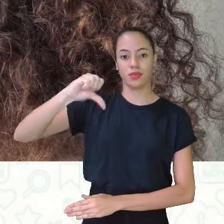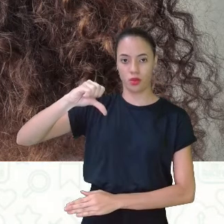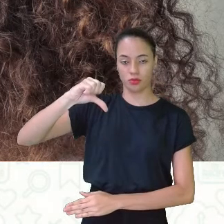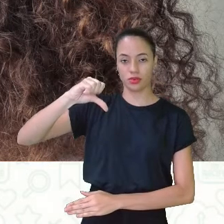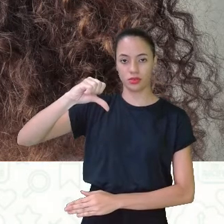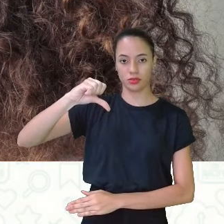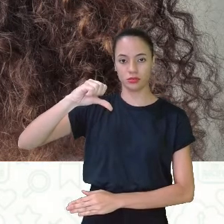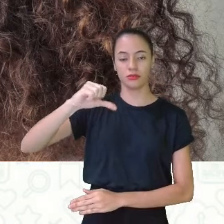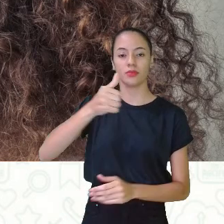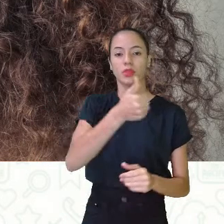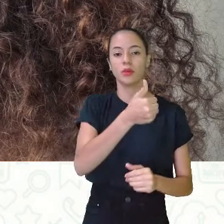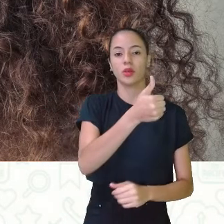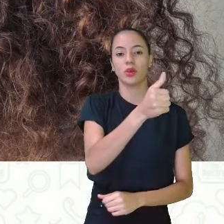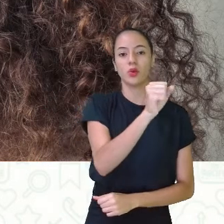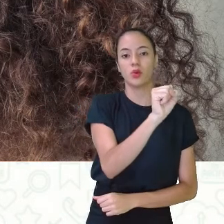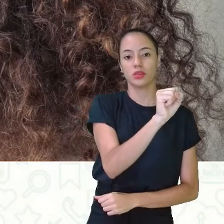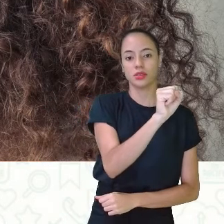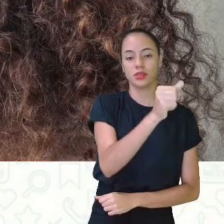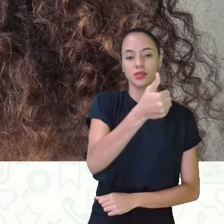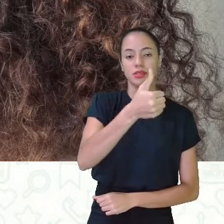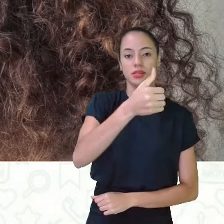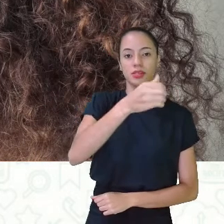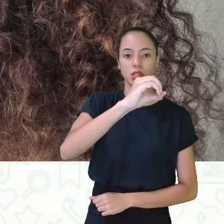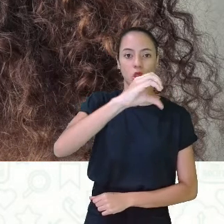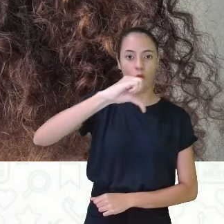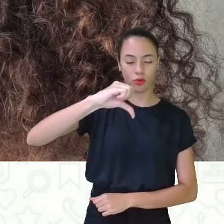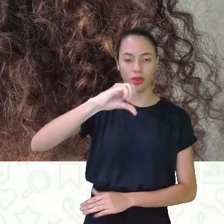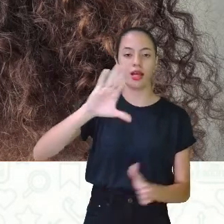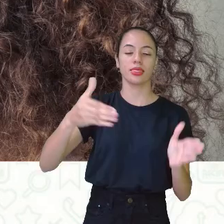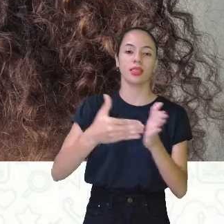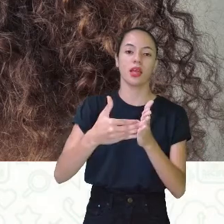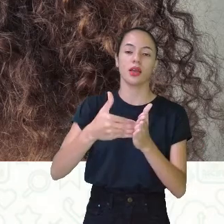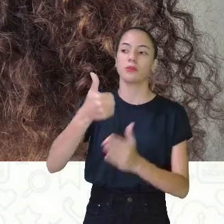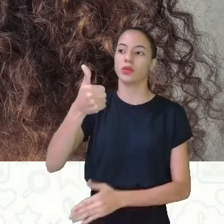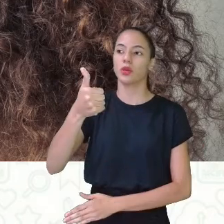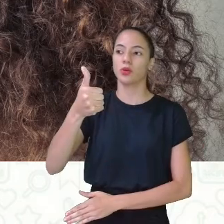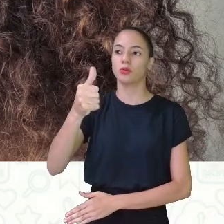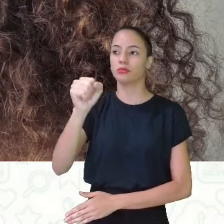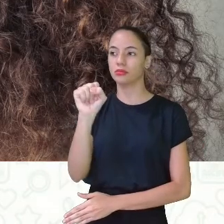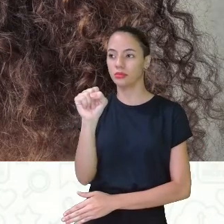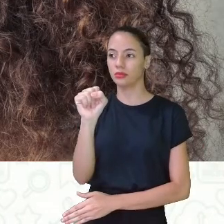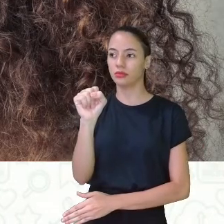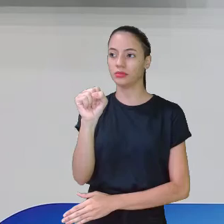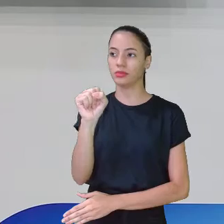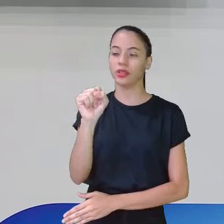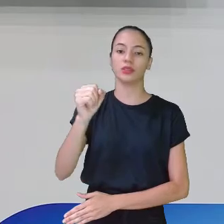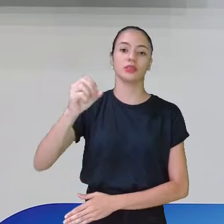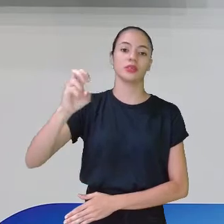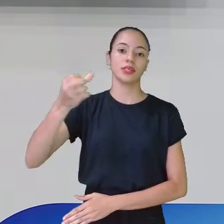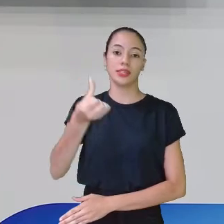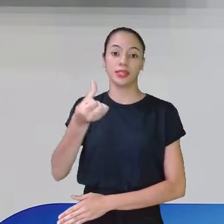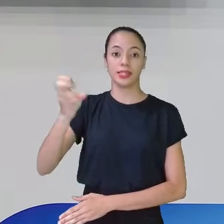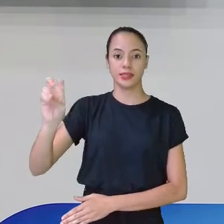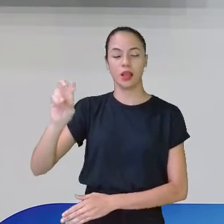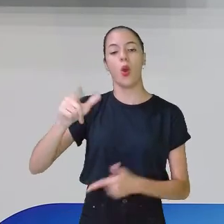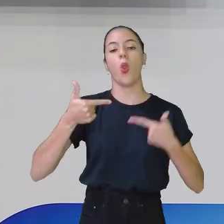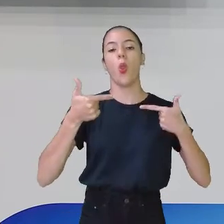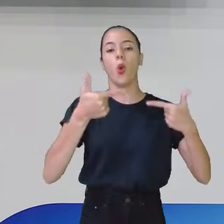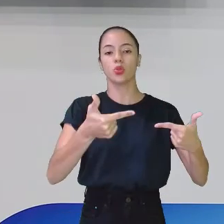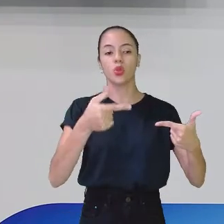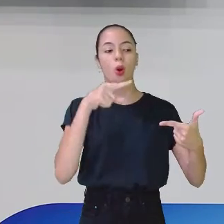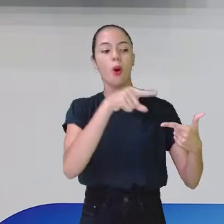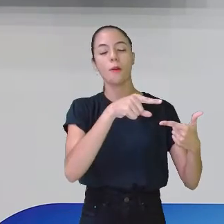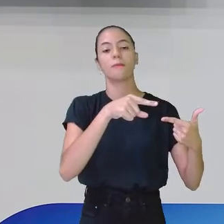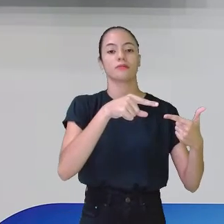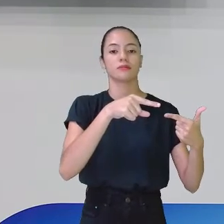de 1809 a 1865, né? E ele lutou muito pelas causas aí dos negros nos Estados